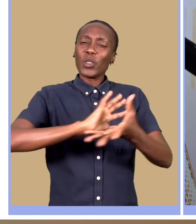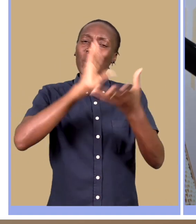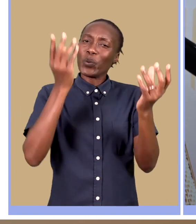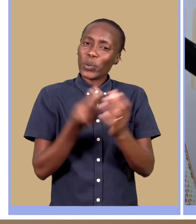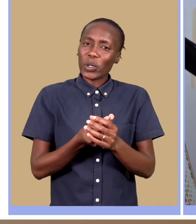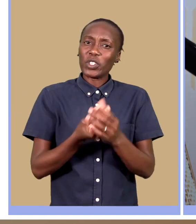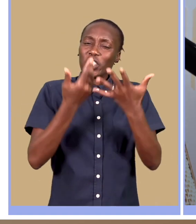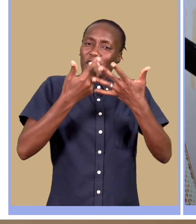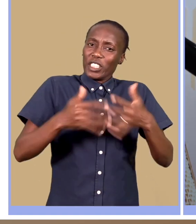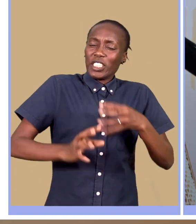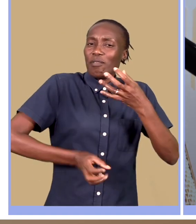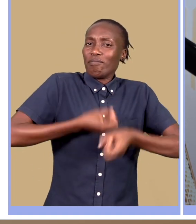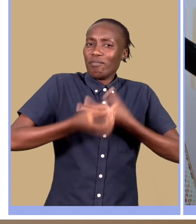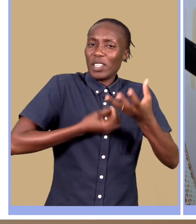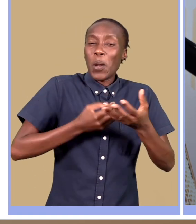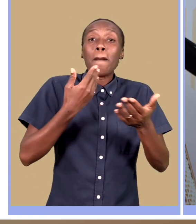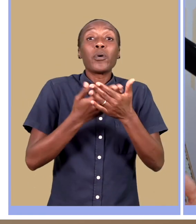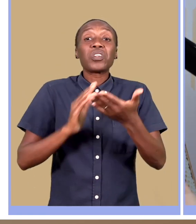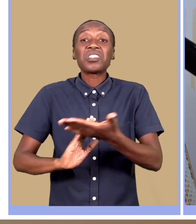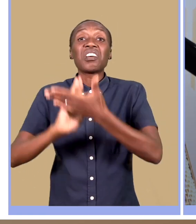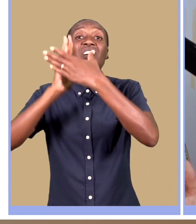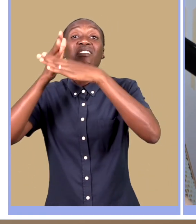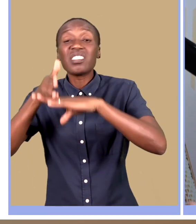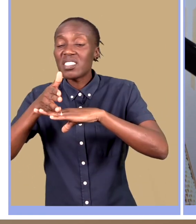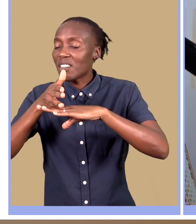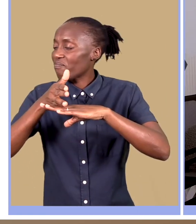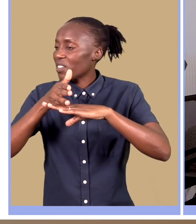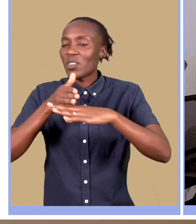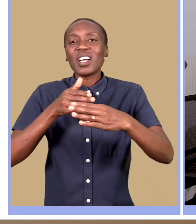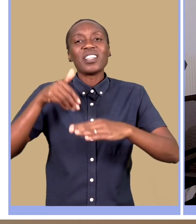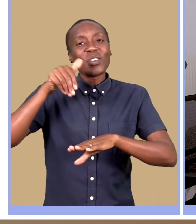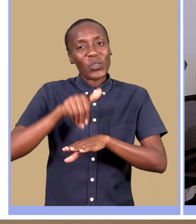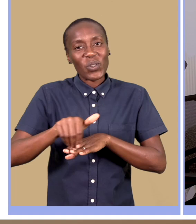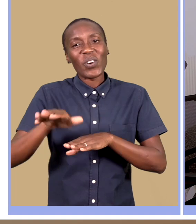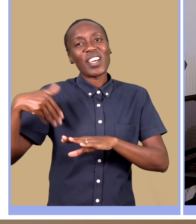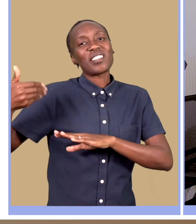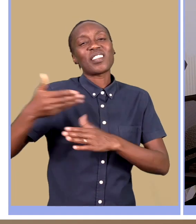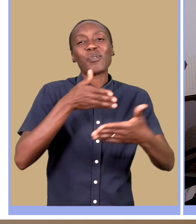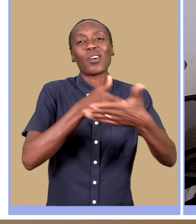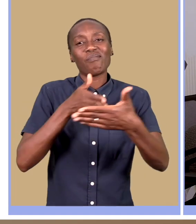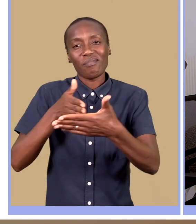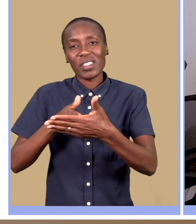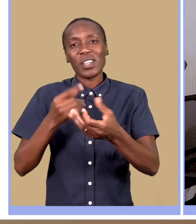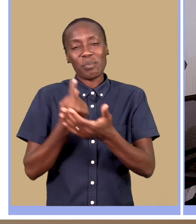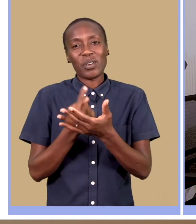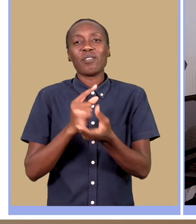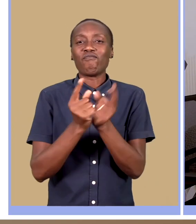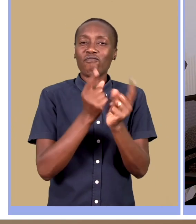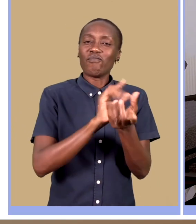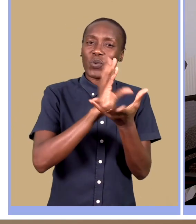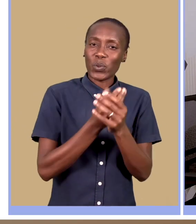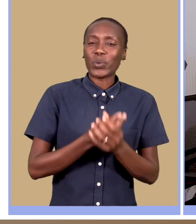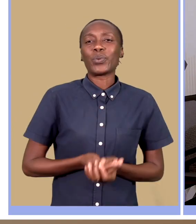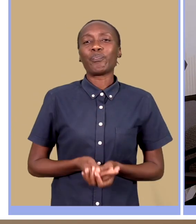que mencionamos ao longo dessa conversa, porque senão não vamos conseguir ultrapassar essa situação que constantemente se repete a cada